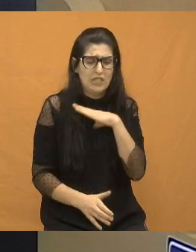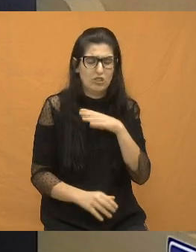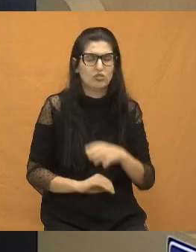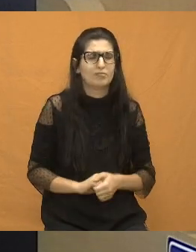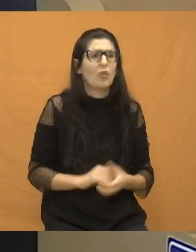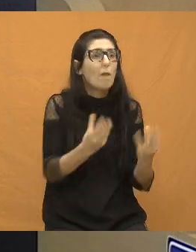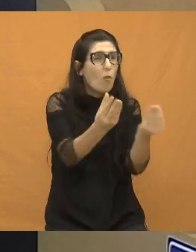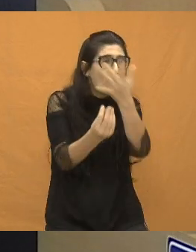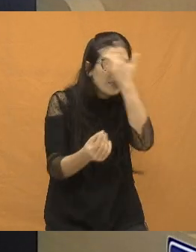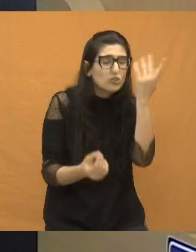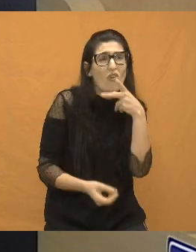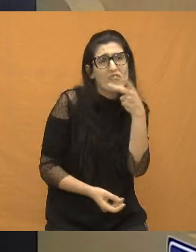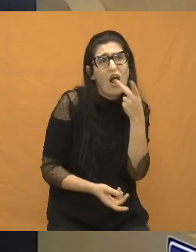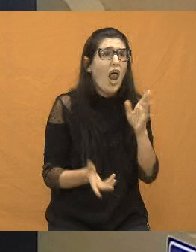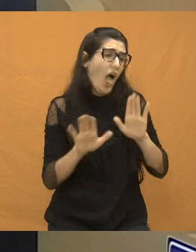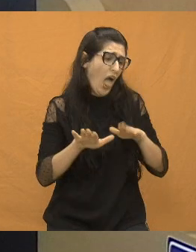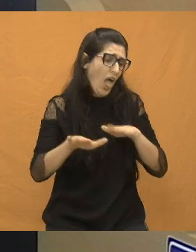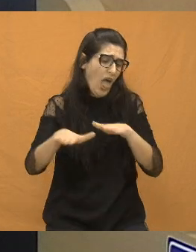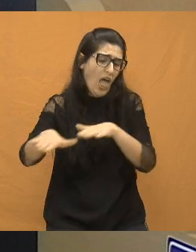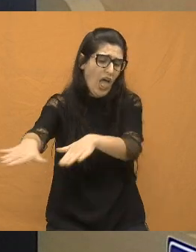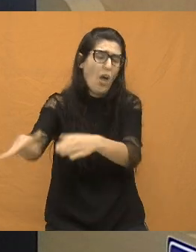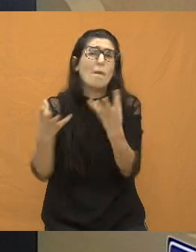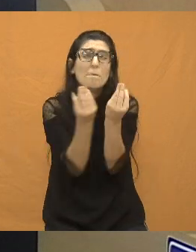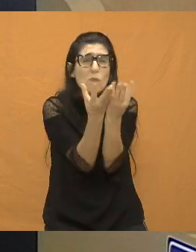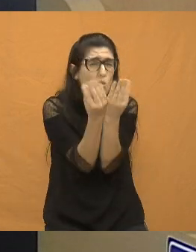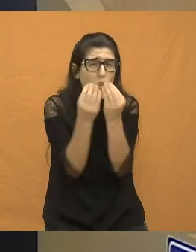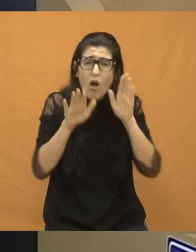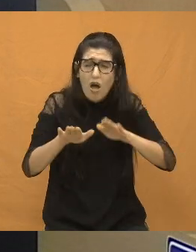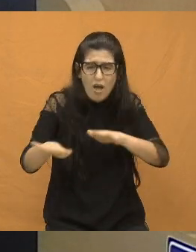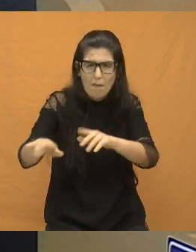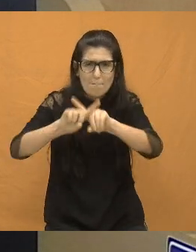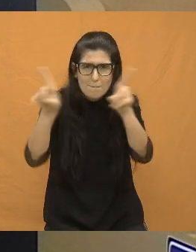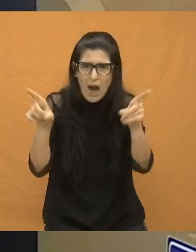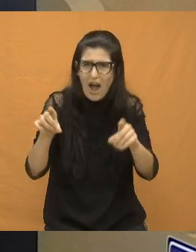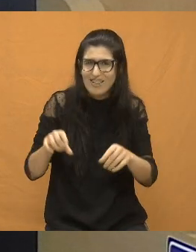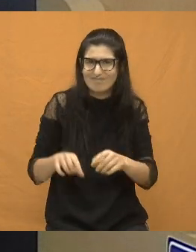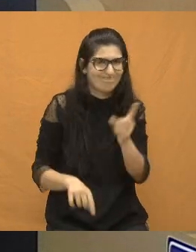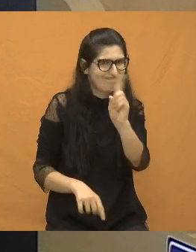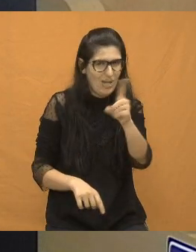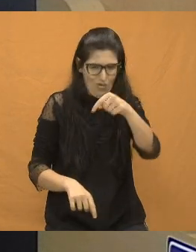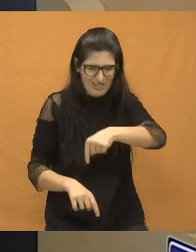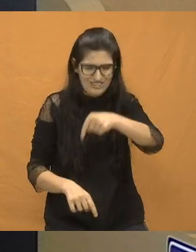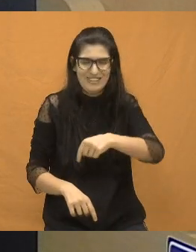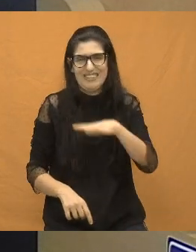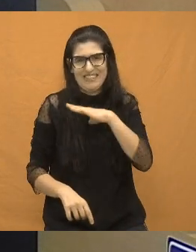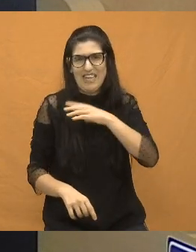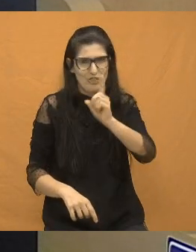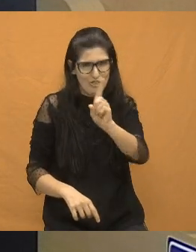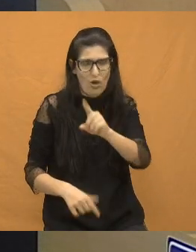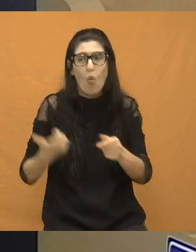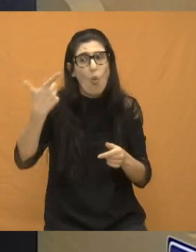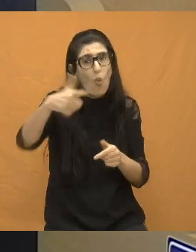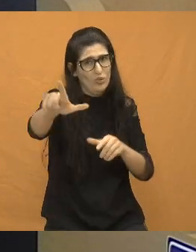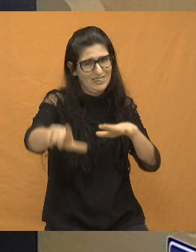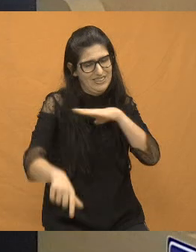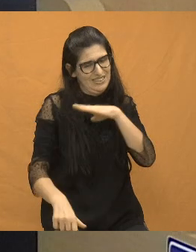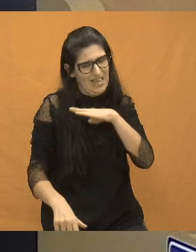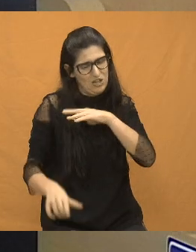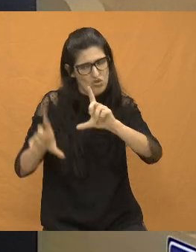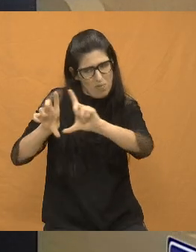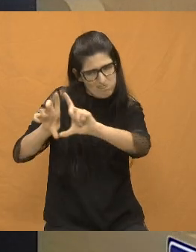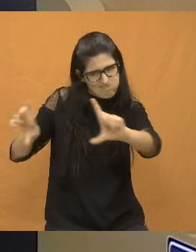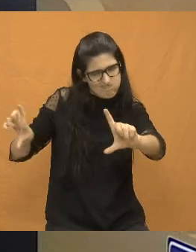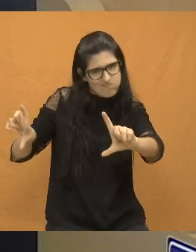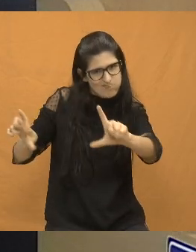cidade. Mas se você parar a verificar, muitas placas não são da cidade. Aí a reversão ela acaba não ocorrendo para nós